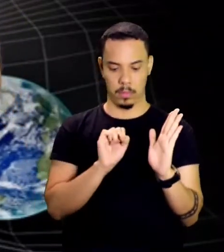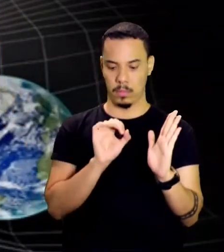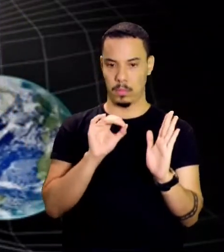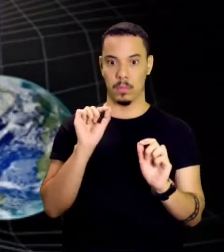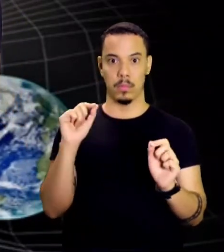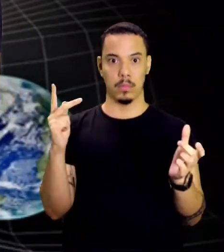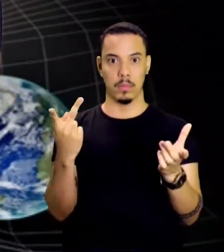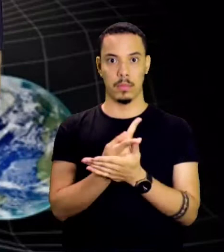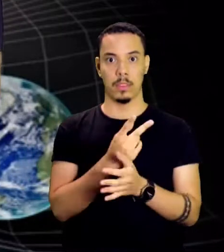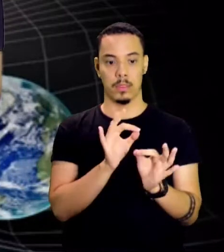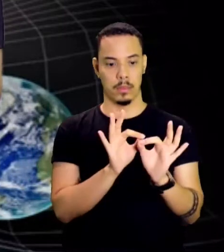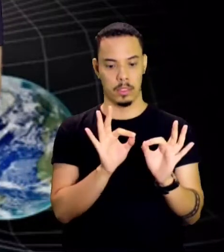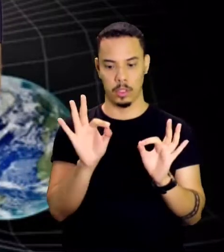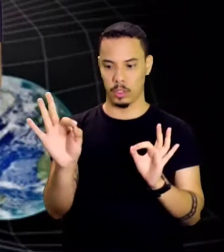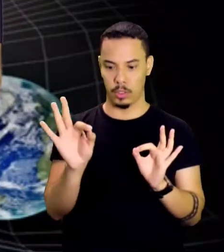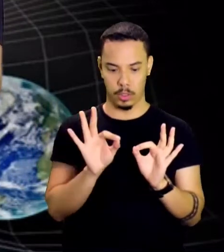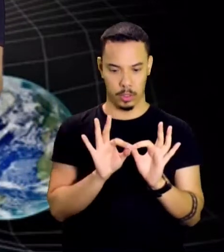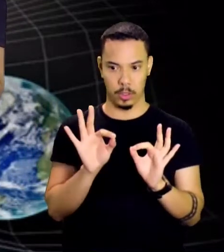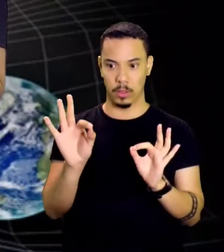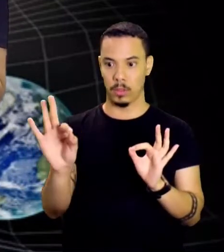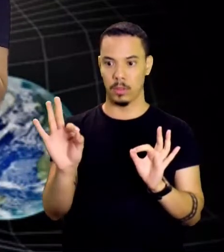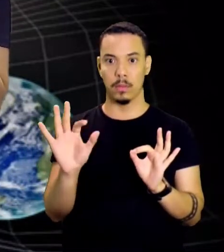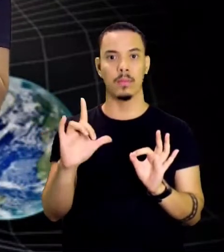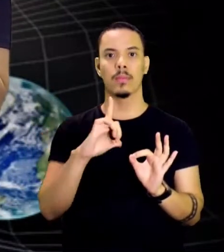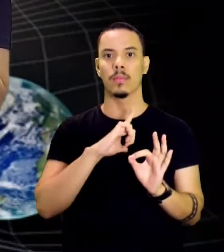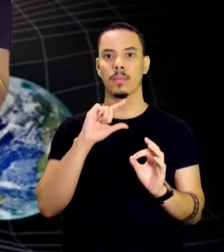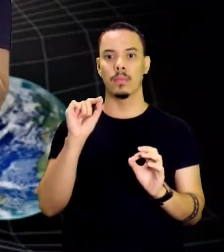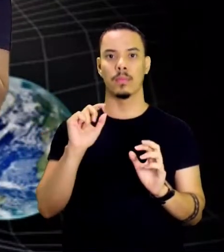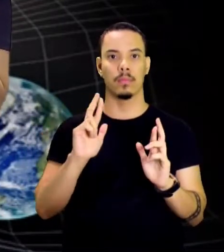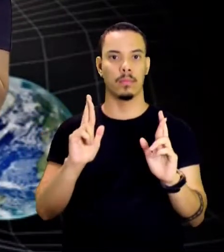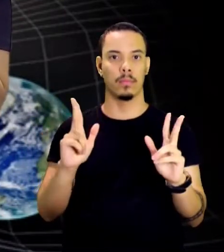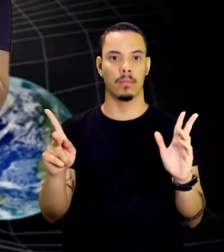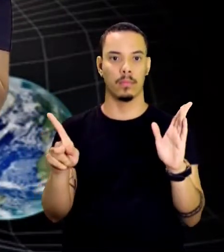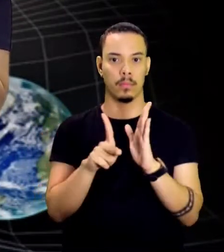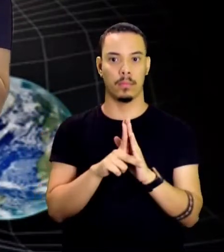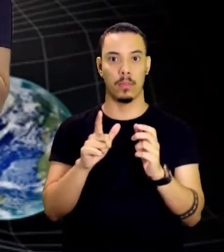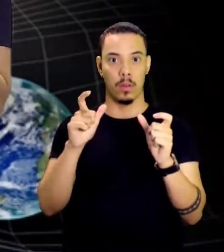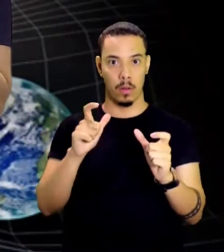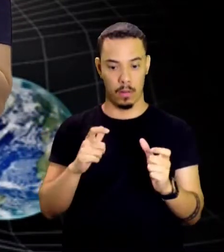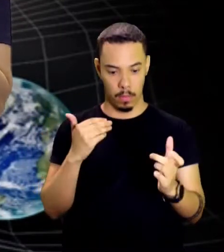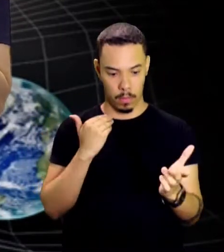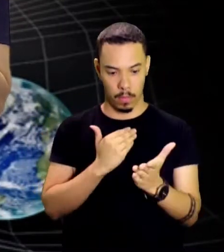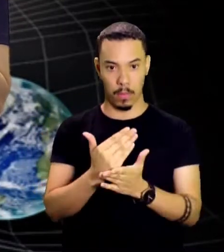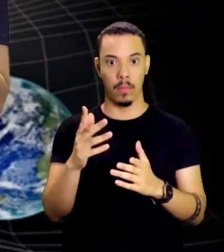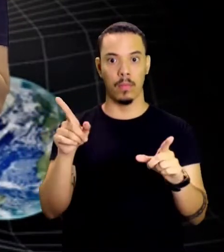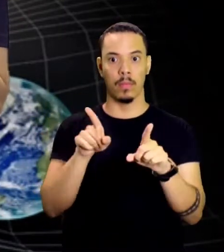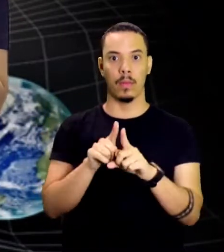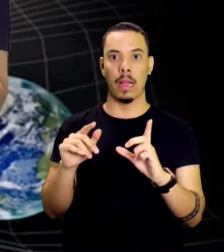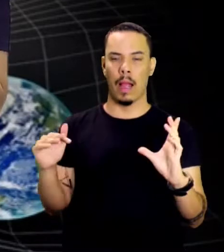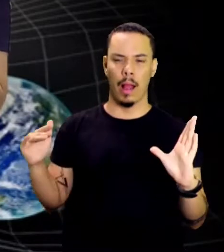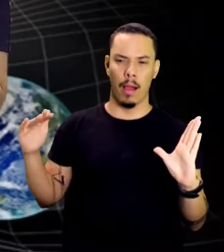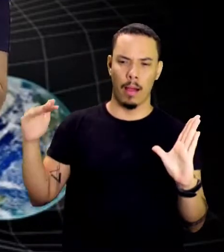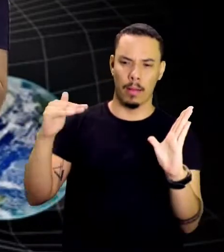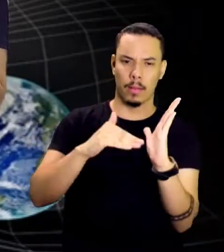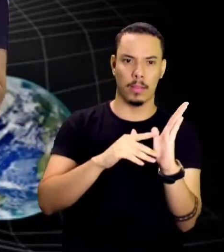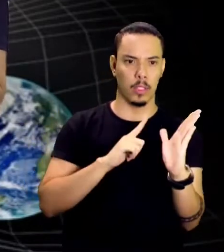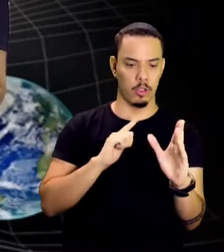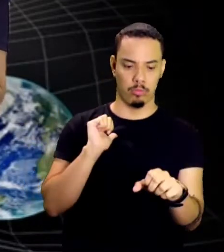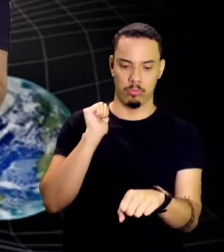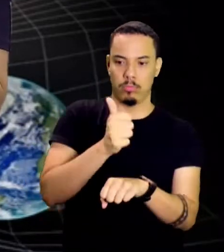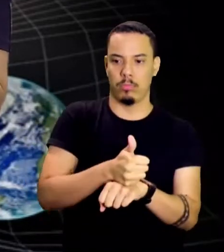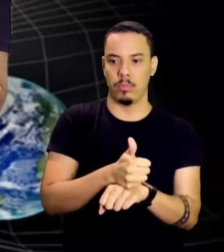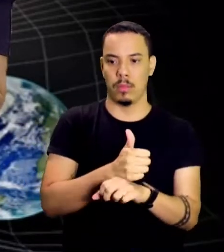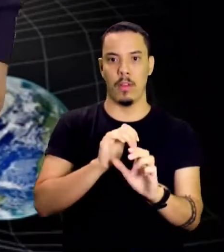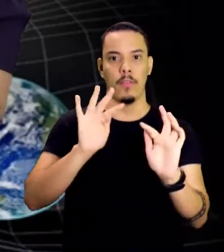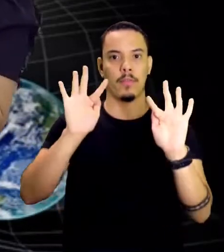80 a distância percorrida ela vai ser ali a diferença de onde eu sair até a posição que eu estou ocupado